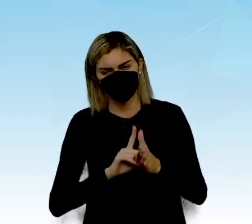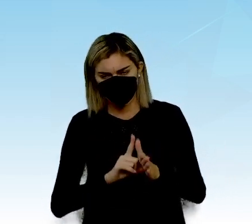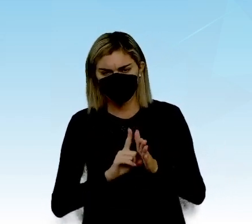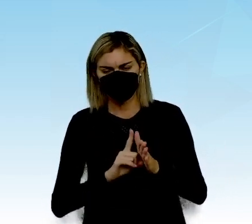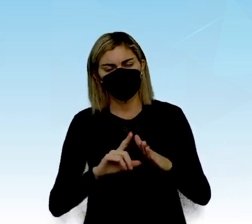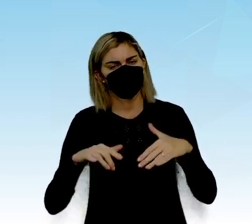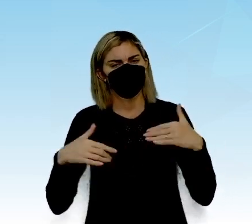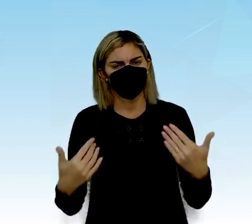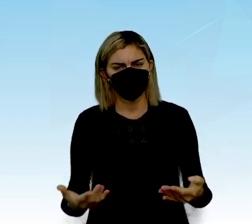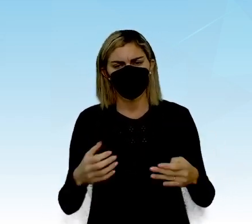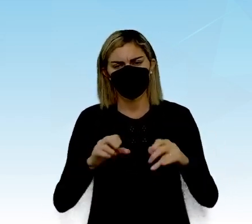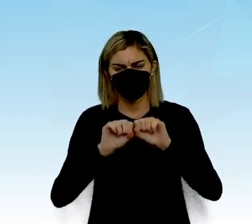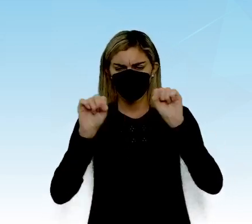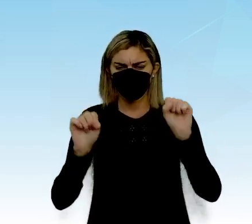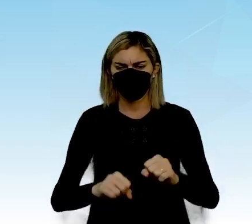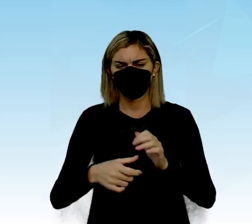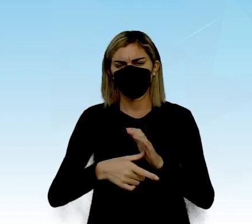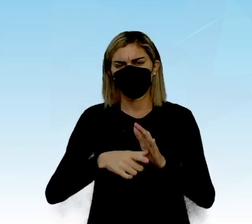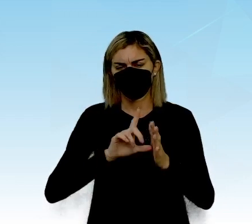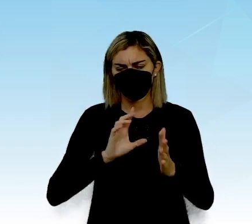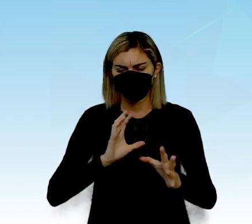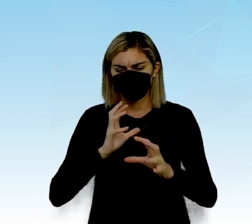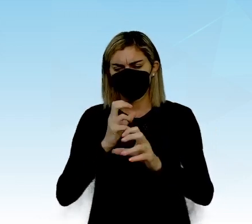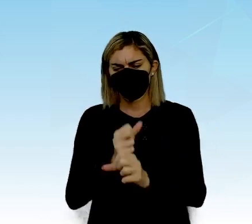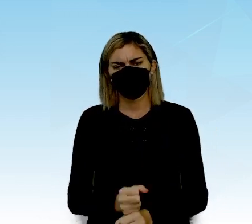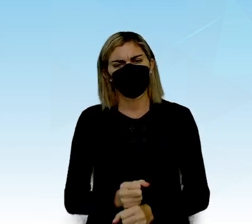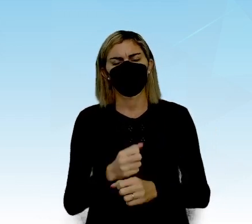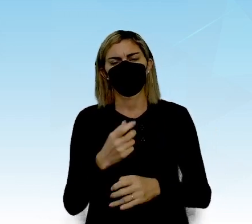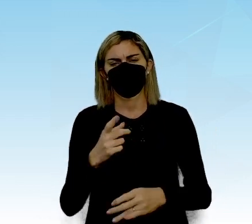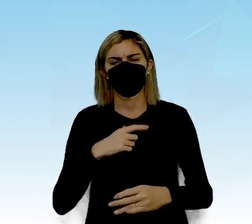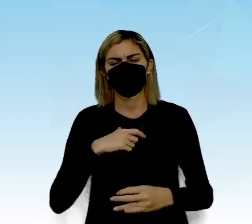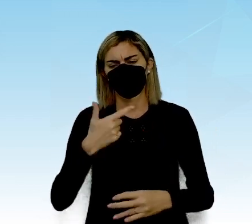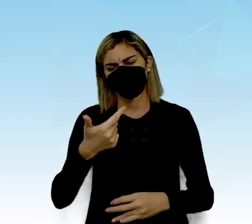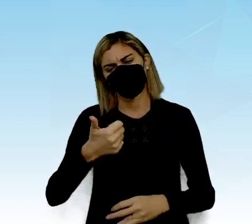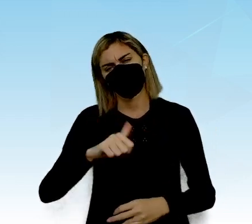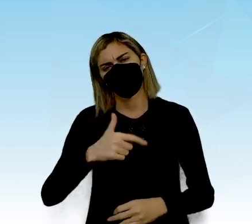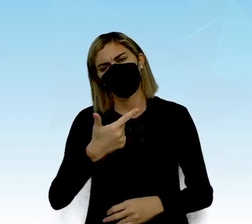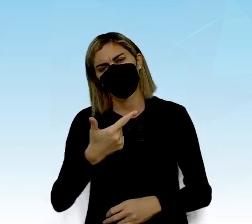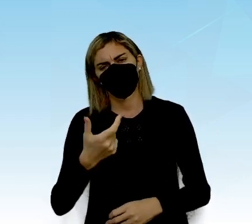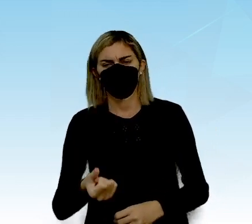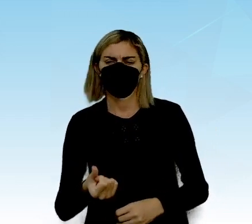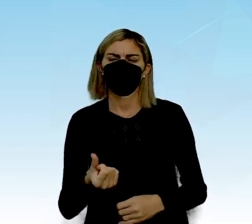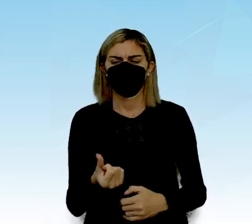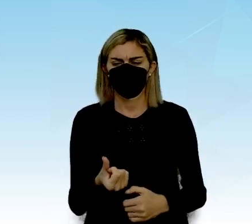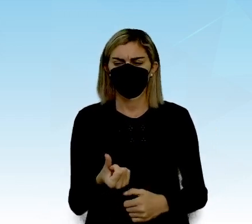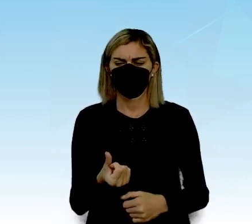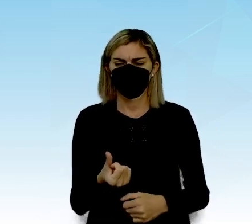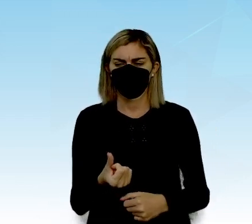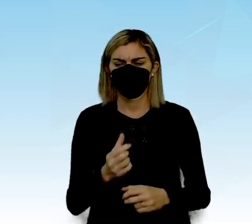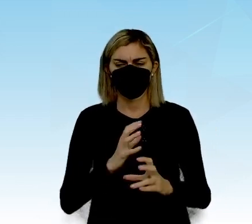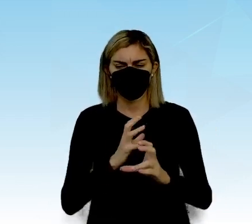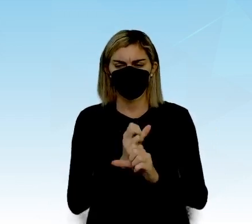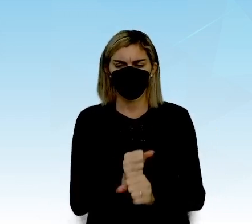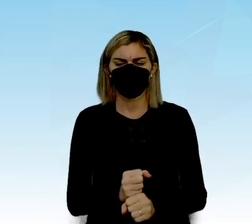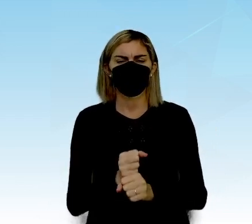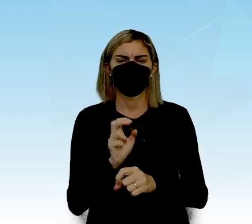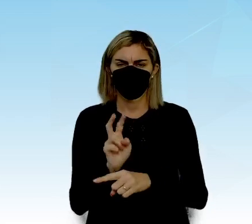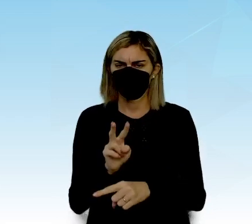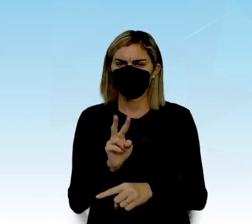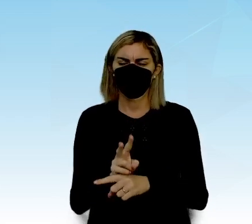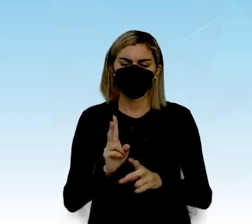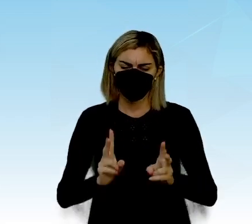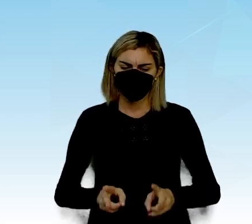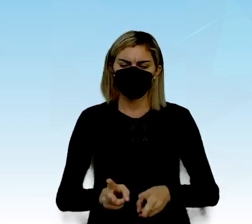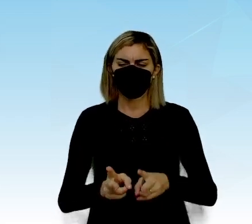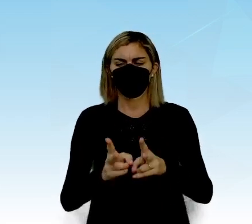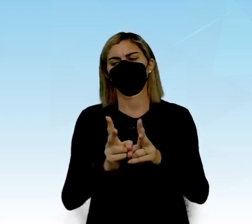Então, a carga do sistema antes, que é a soma dos dois, deu 126. É por isso que essa soma ela se mantém constante.